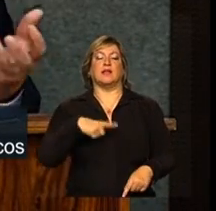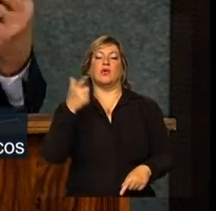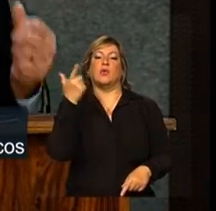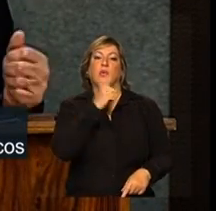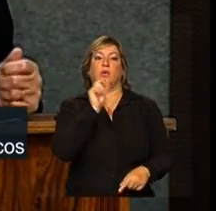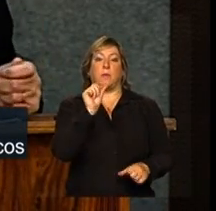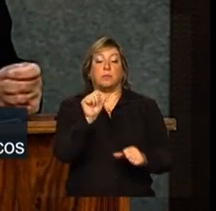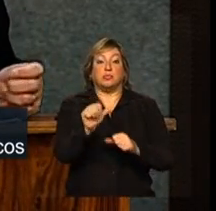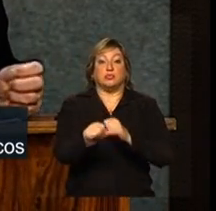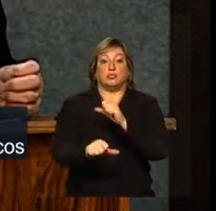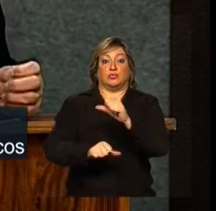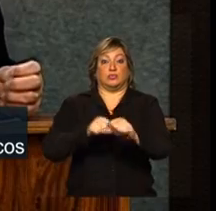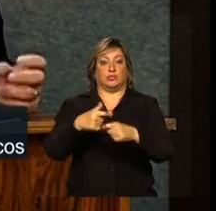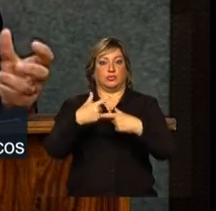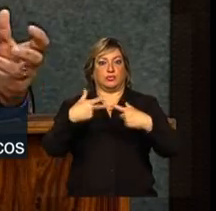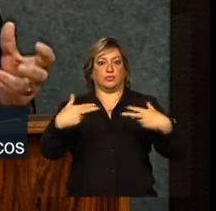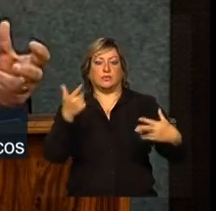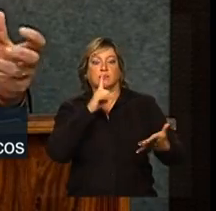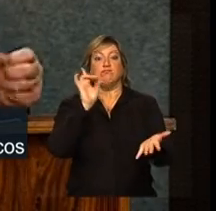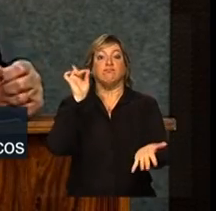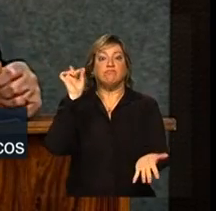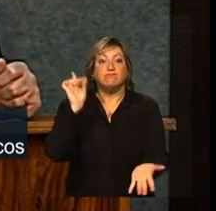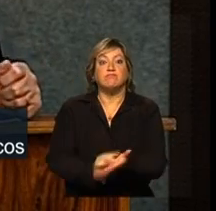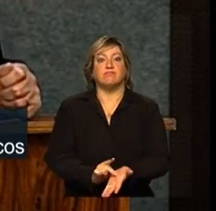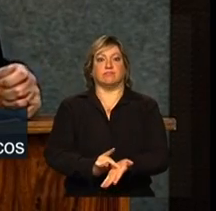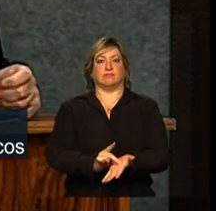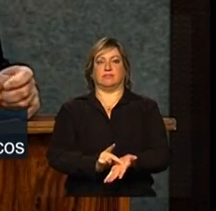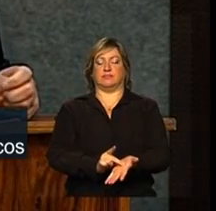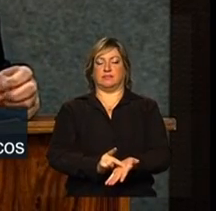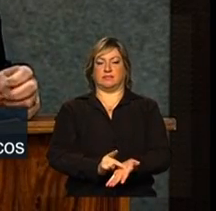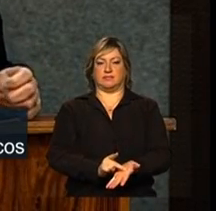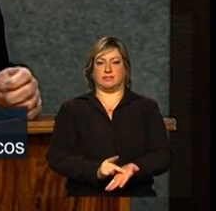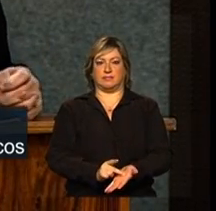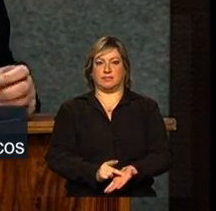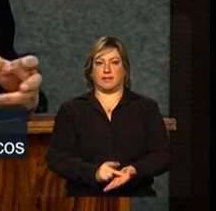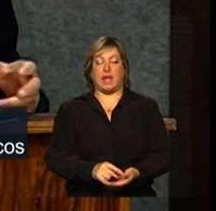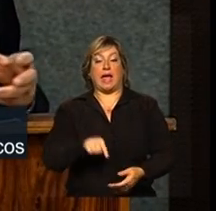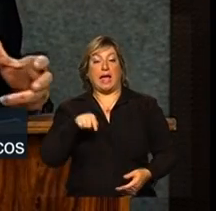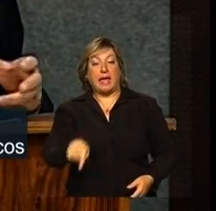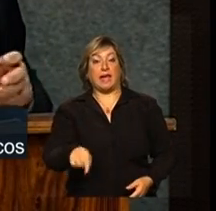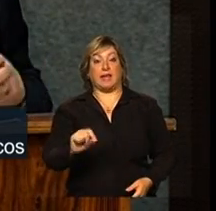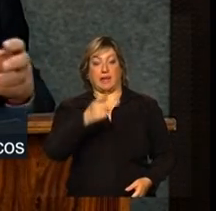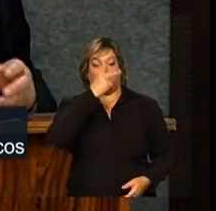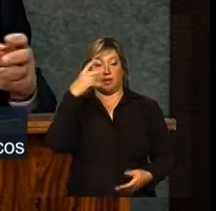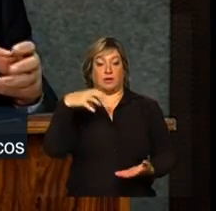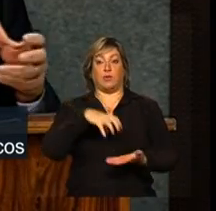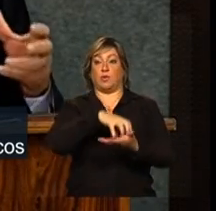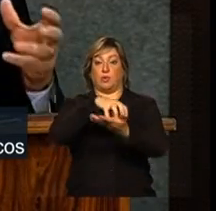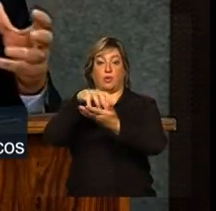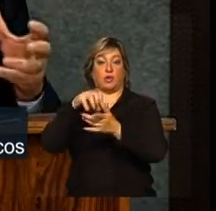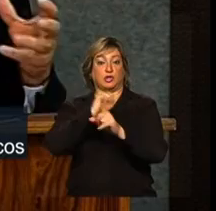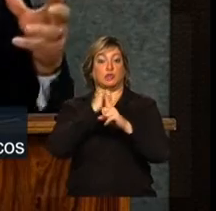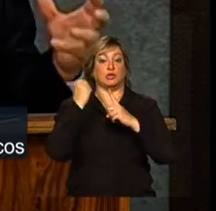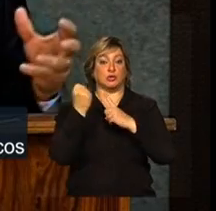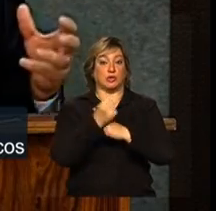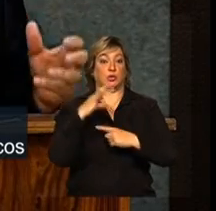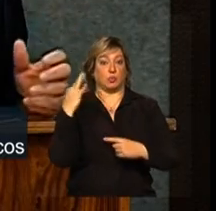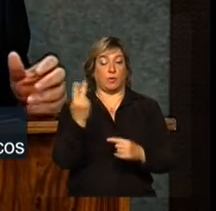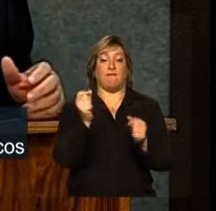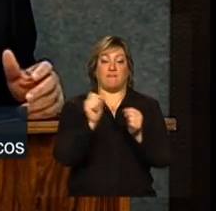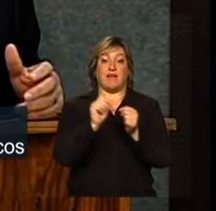se transformasse em realidade efetiva. As civilizações, as sociedades que